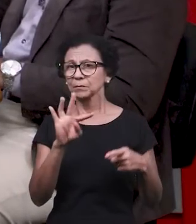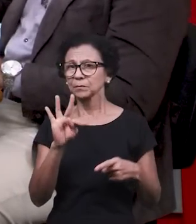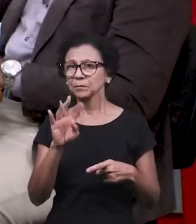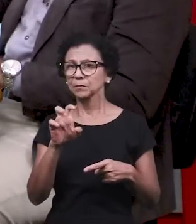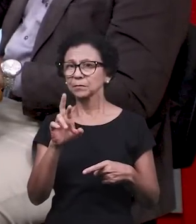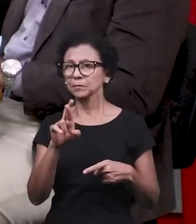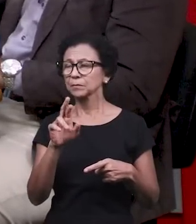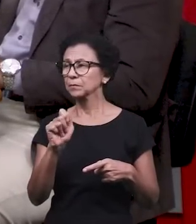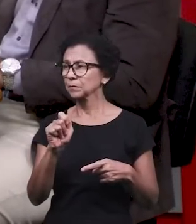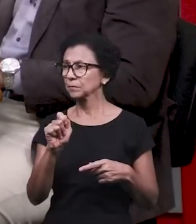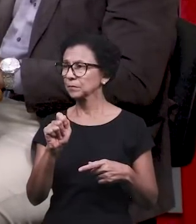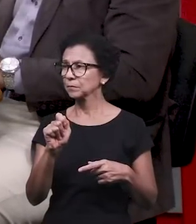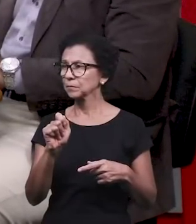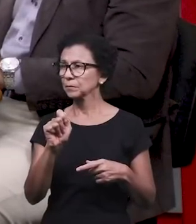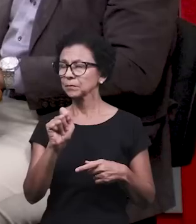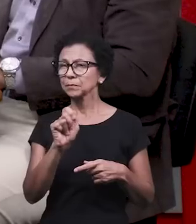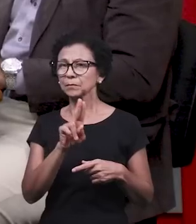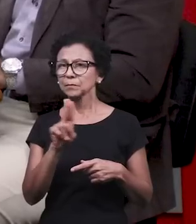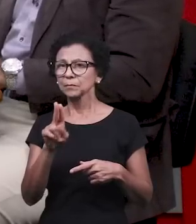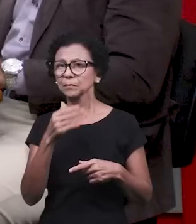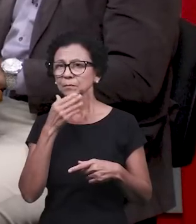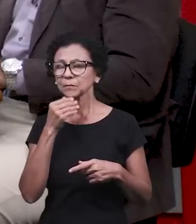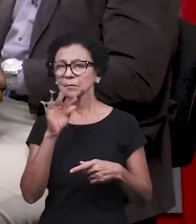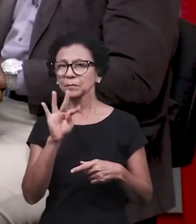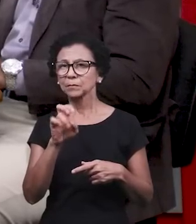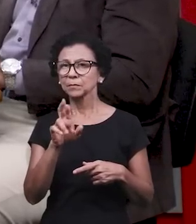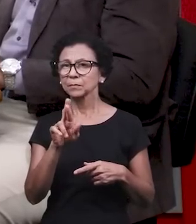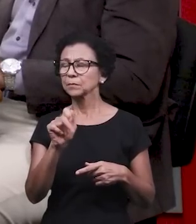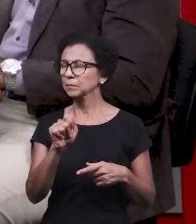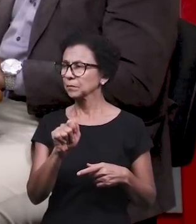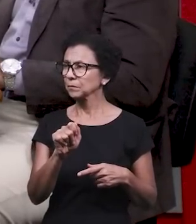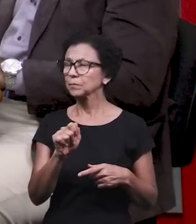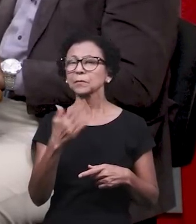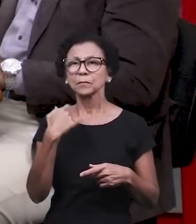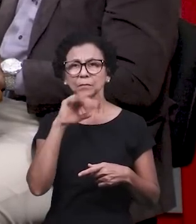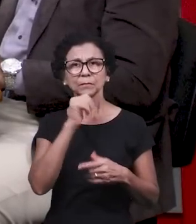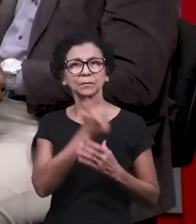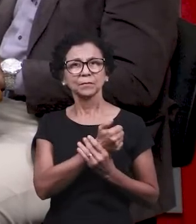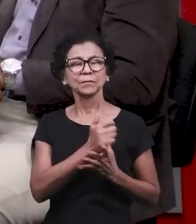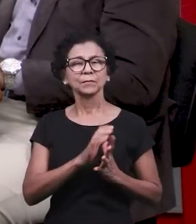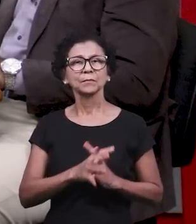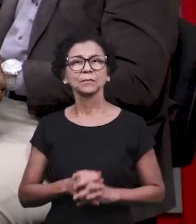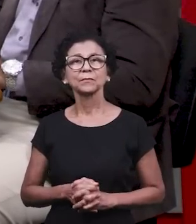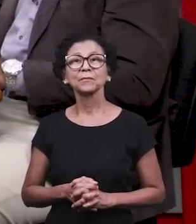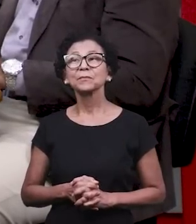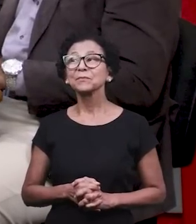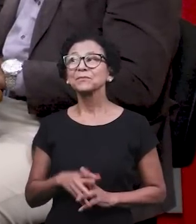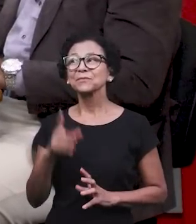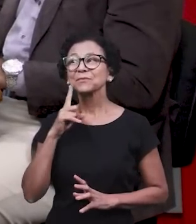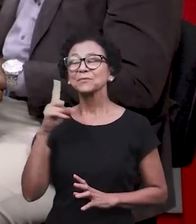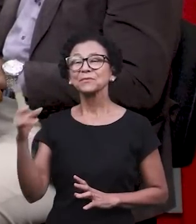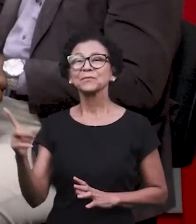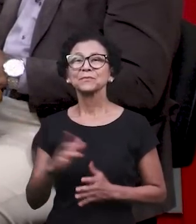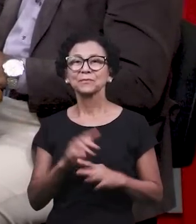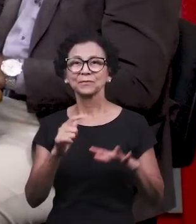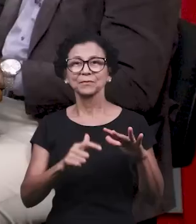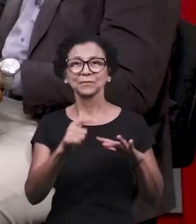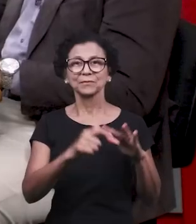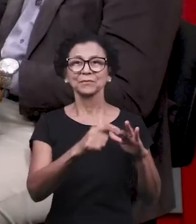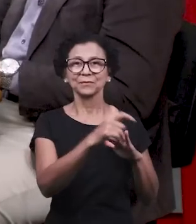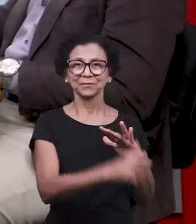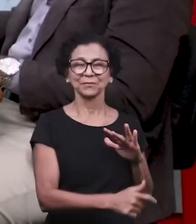agora, estamos aí em 2024, pelo calendário gregoriano. Mas